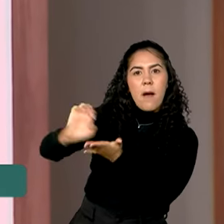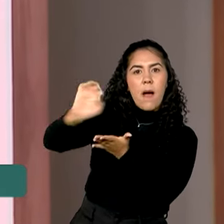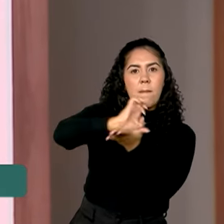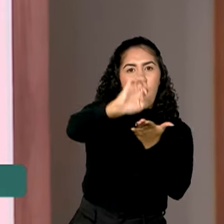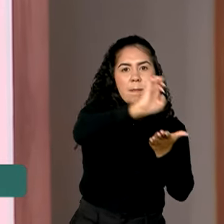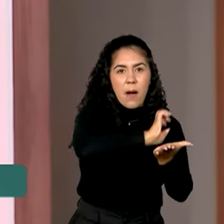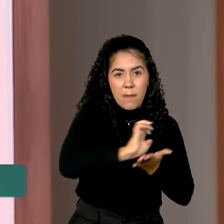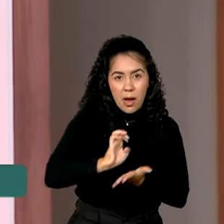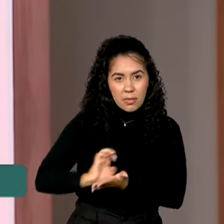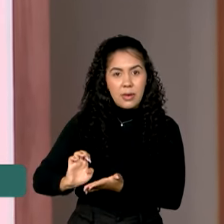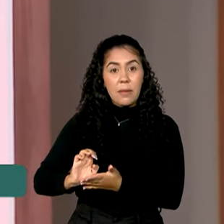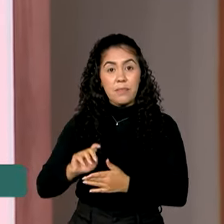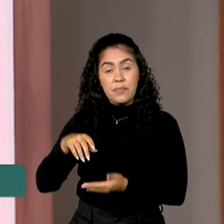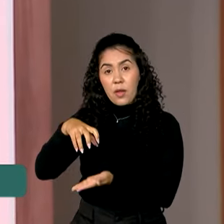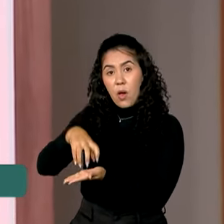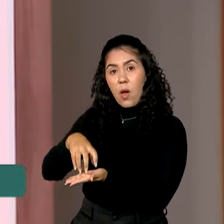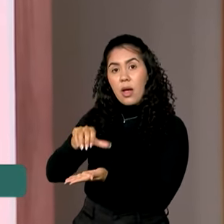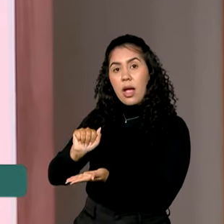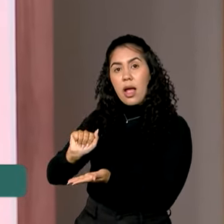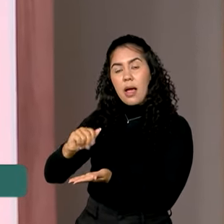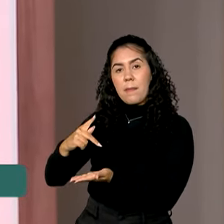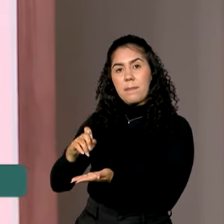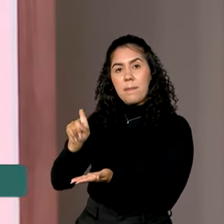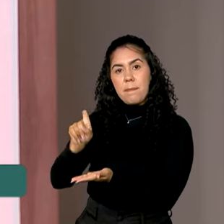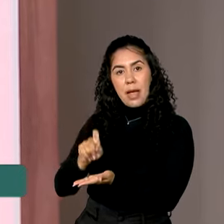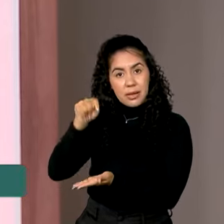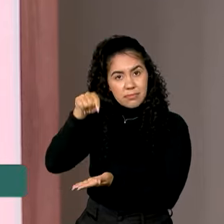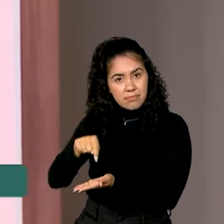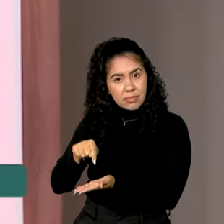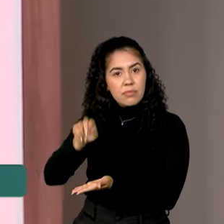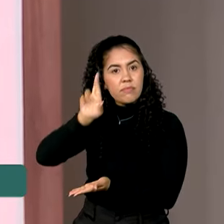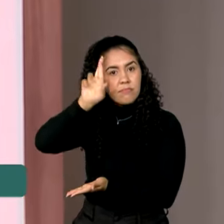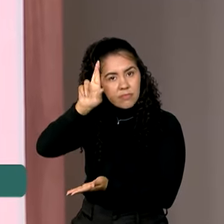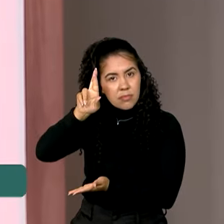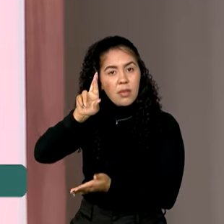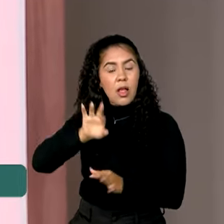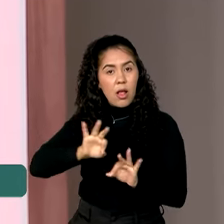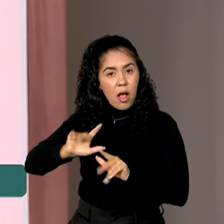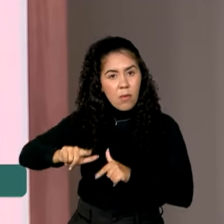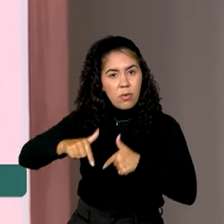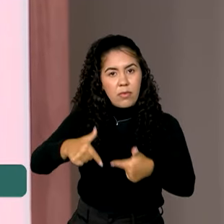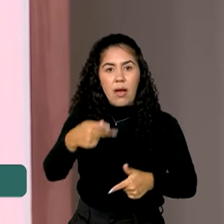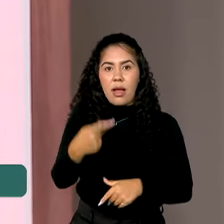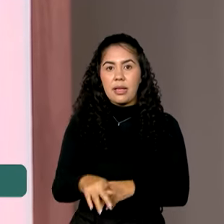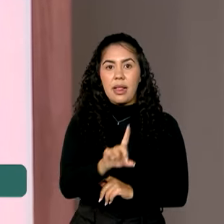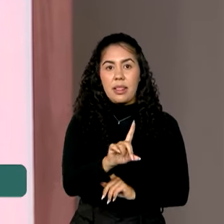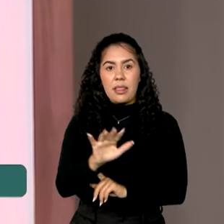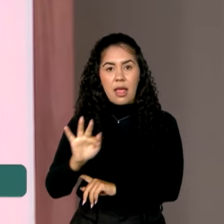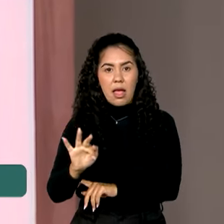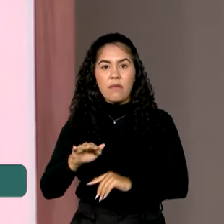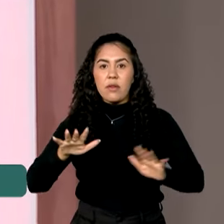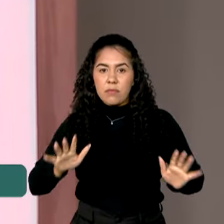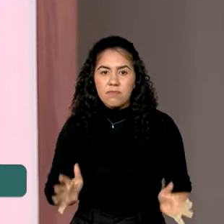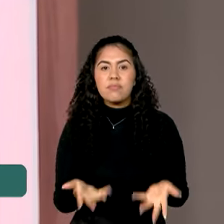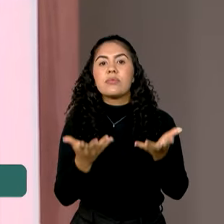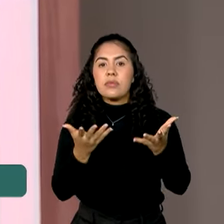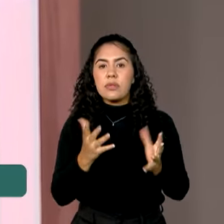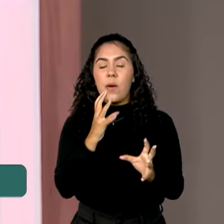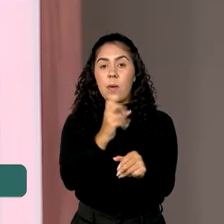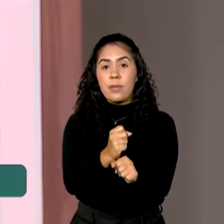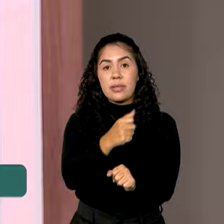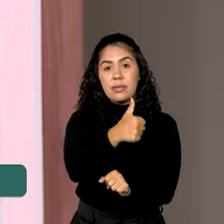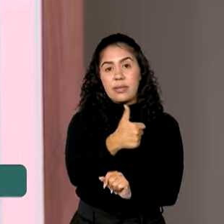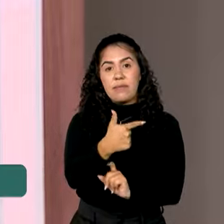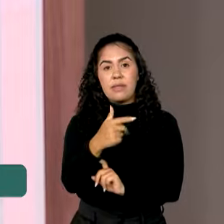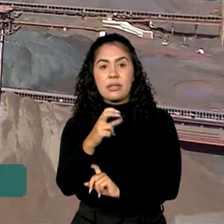Exportação. Promovido pela Apex Brasil, a iniciativa chegou ao Distrito Federal, onde deve qualificar 125 empresas